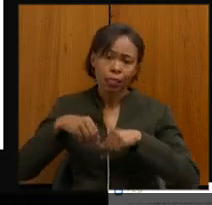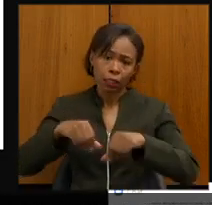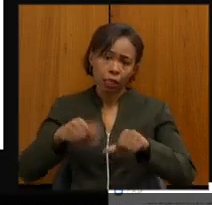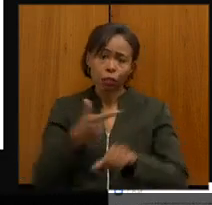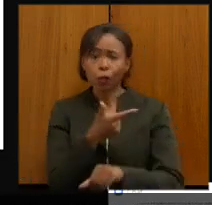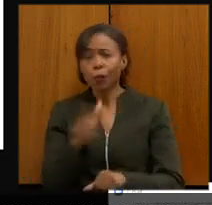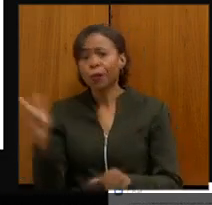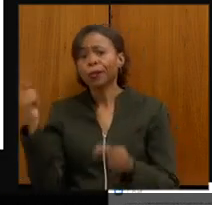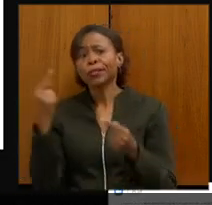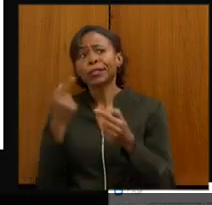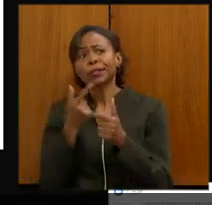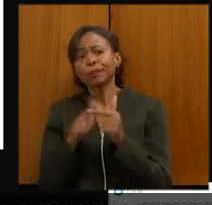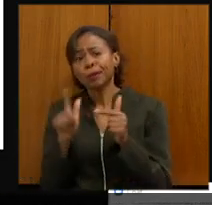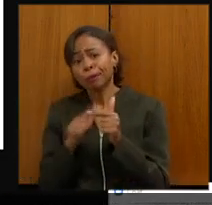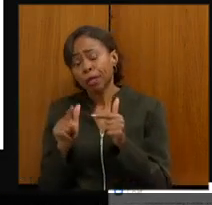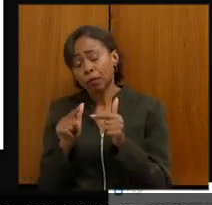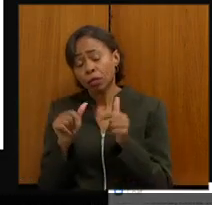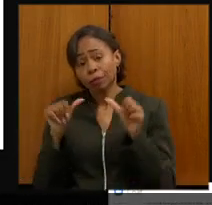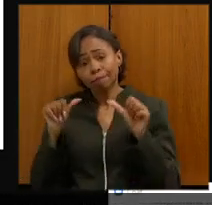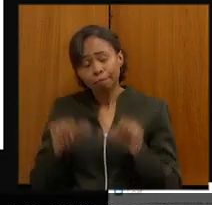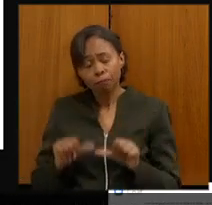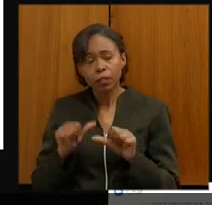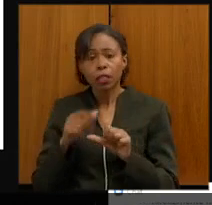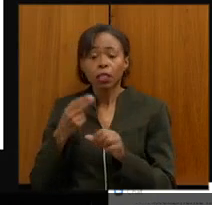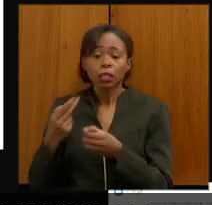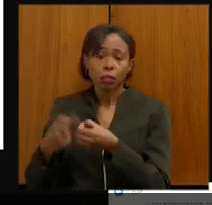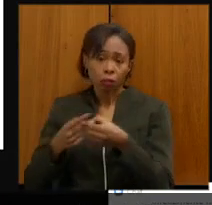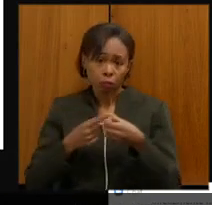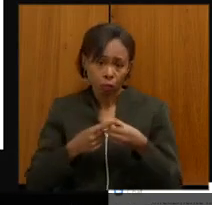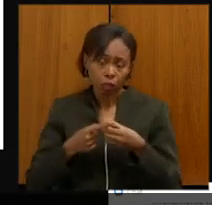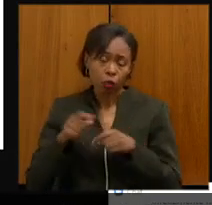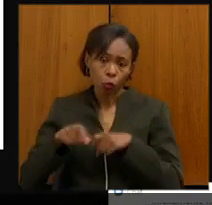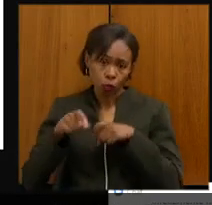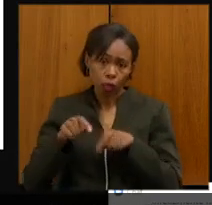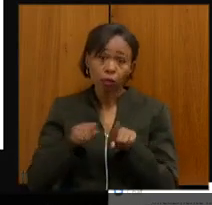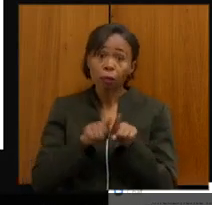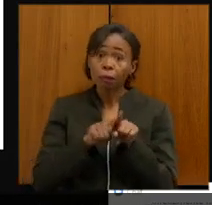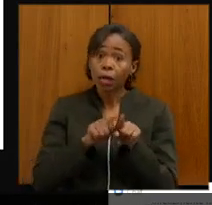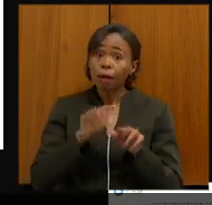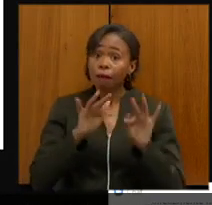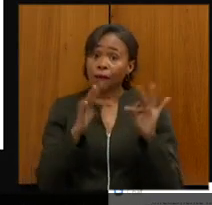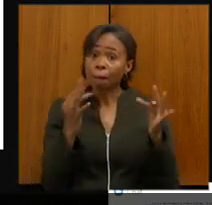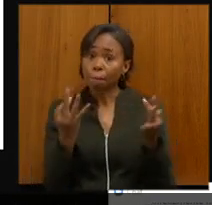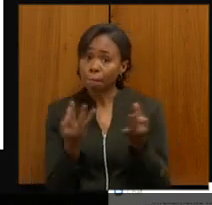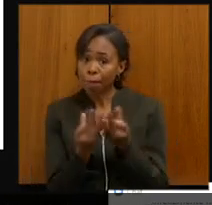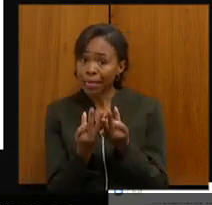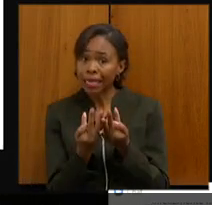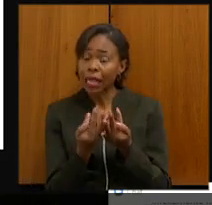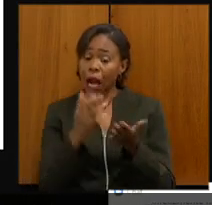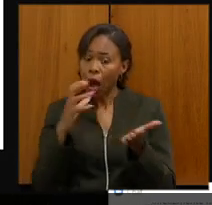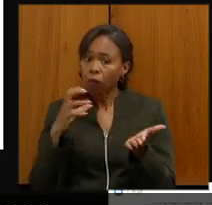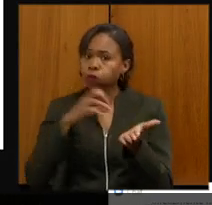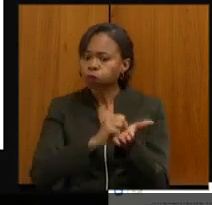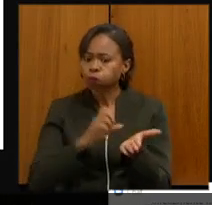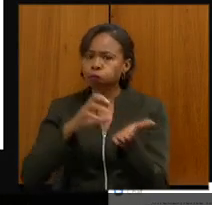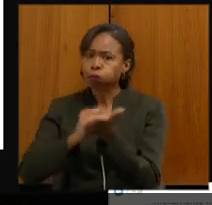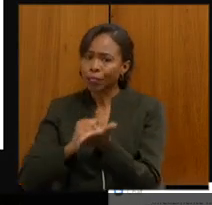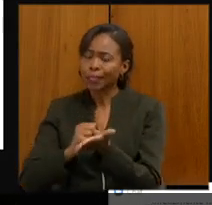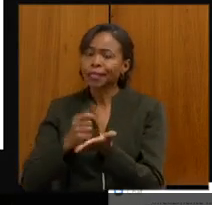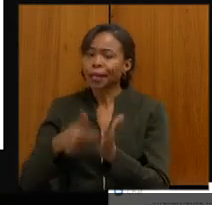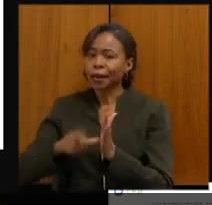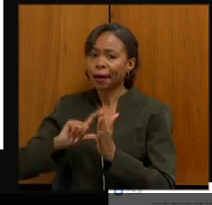condições de moradia Urbana e Rural cadastramento de todas as famílias afetadas pelo cumprimento de mandados judiciais